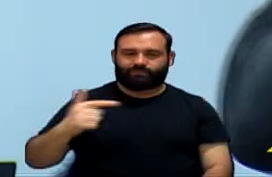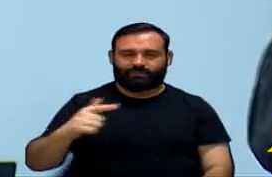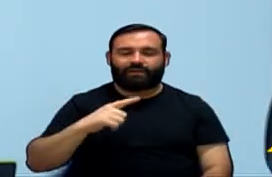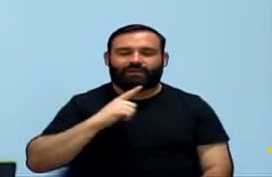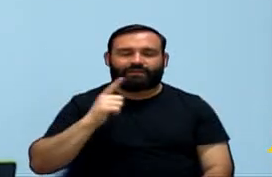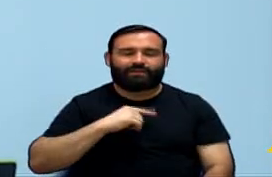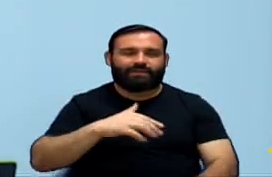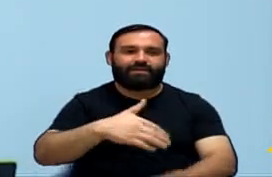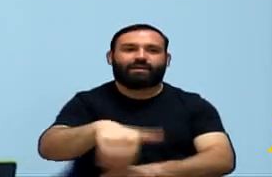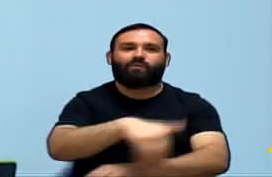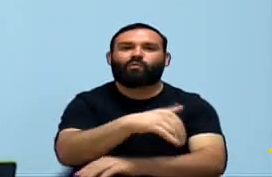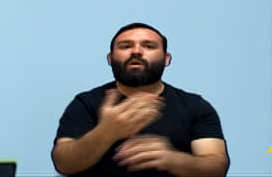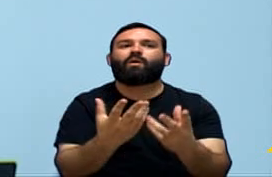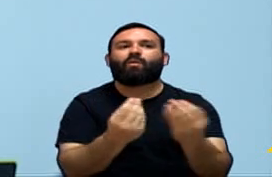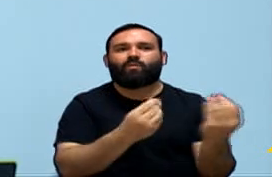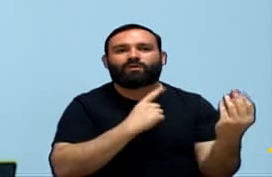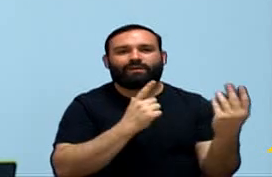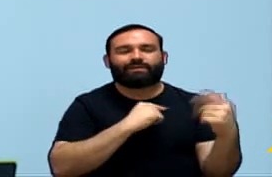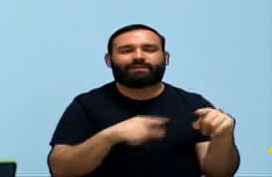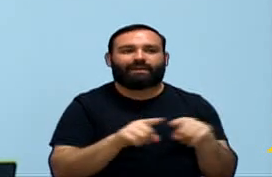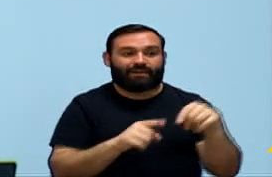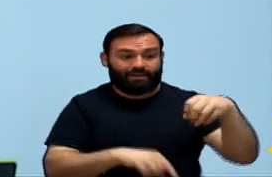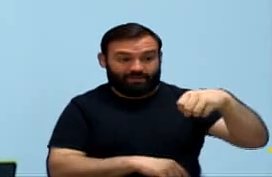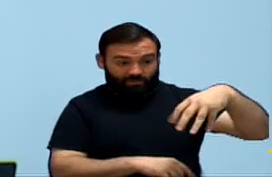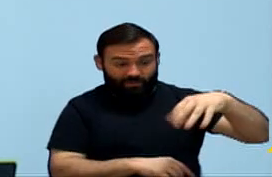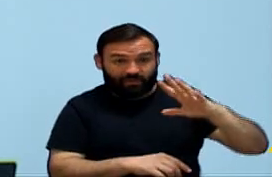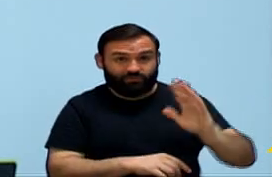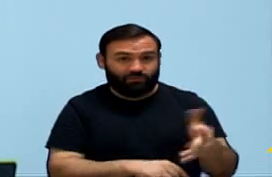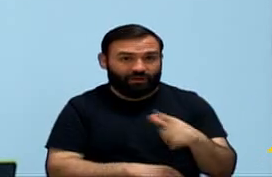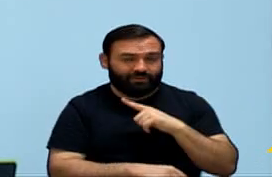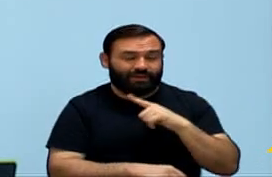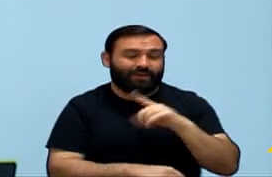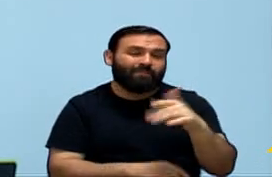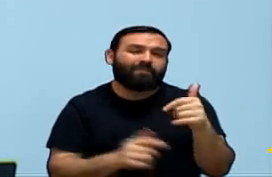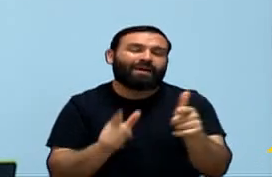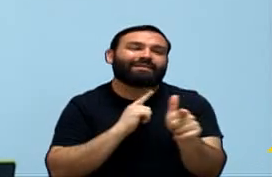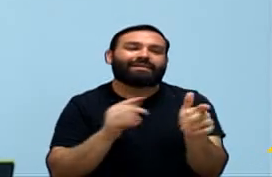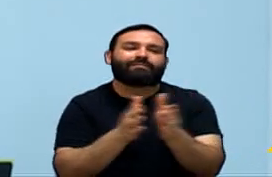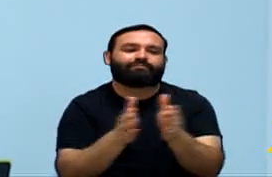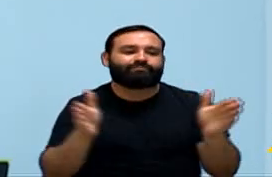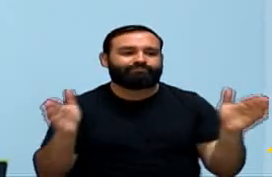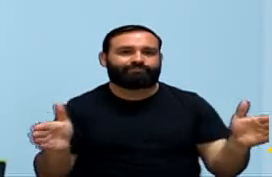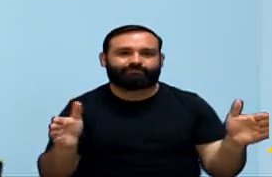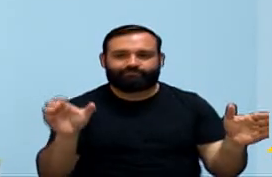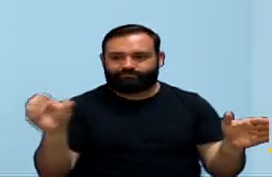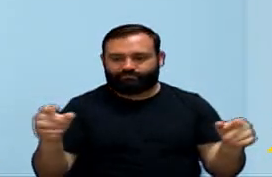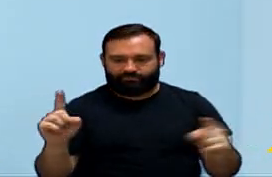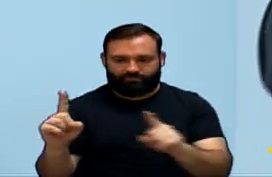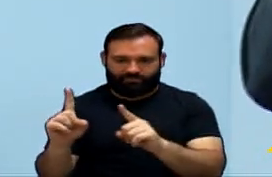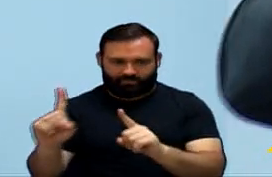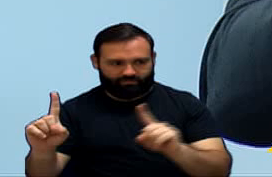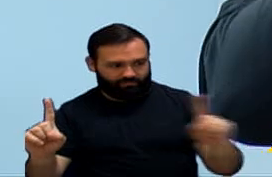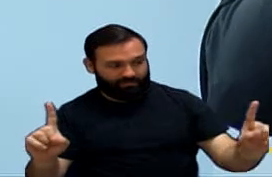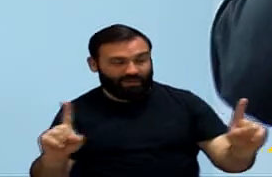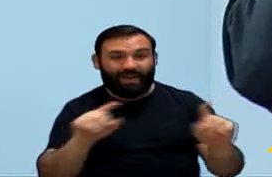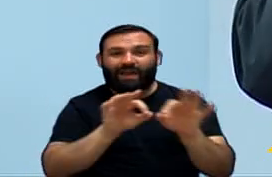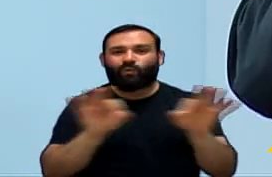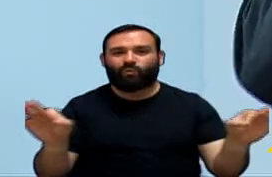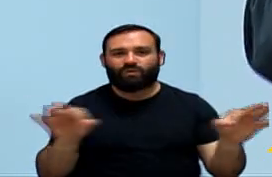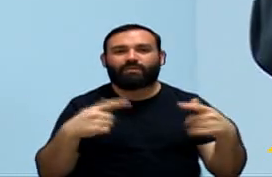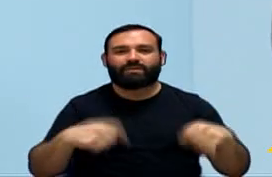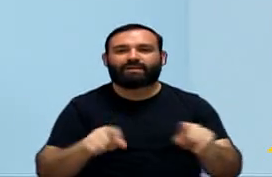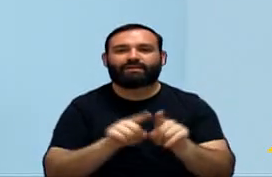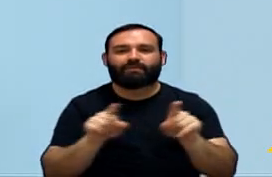tem muitas ruas que já tem a iluminação na na Via na rua mas eh Há um espaçamento enorme entre um poste e outro e tem que ter essa